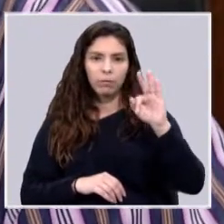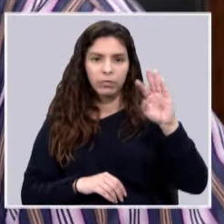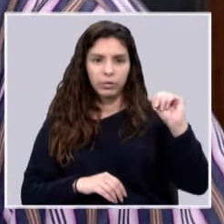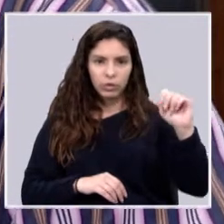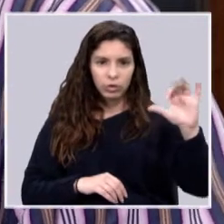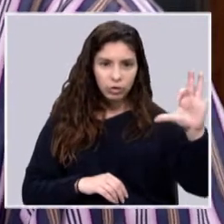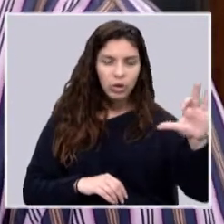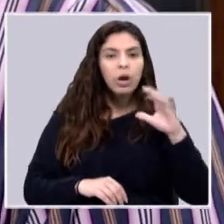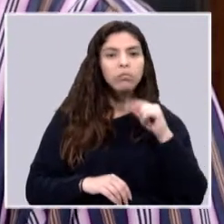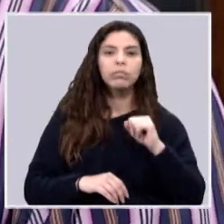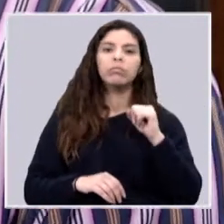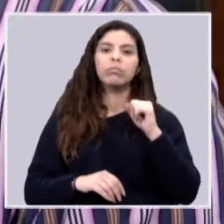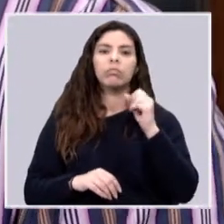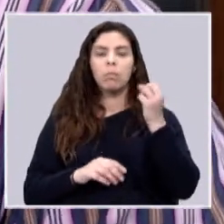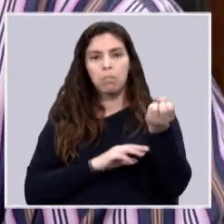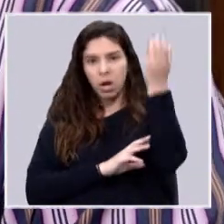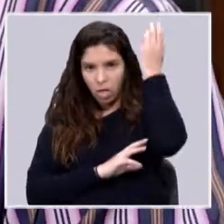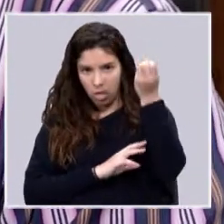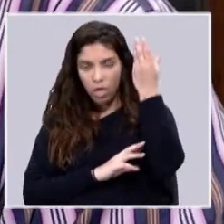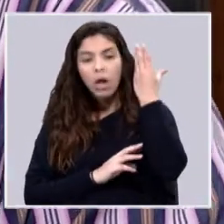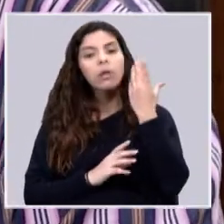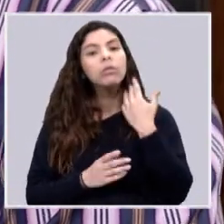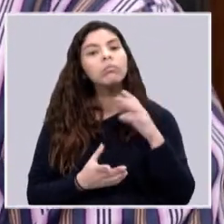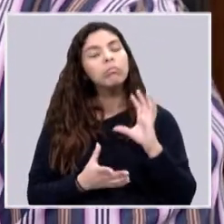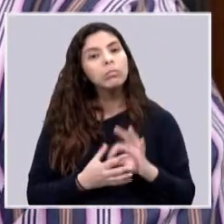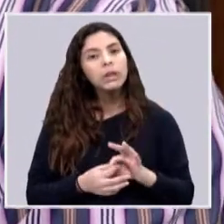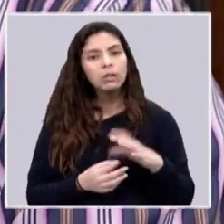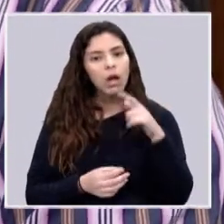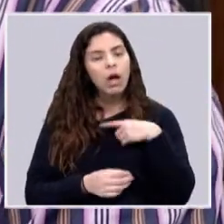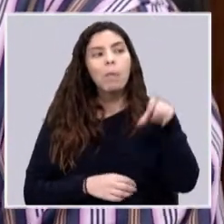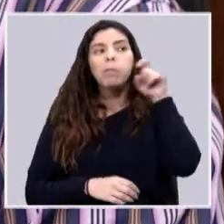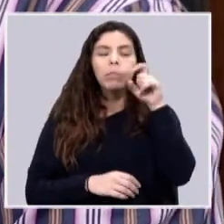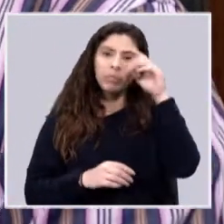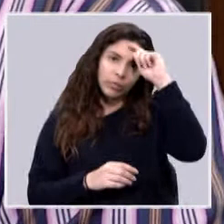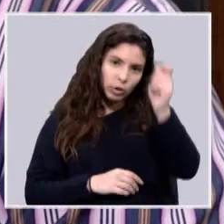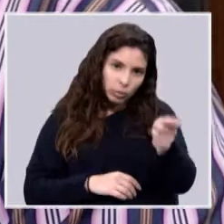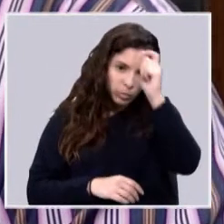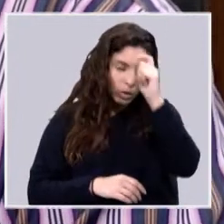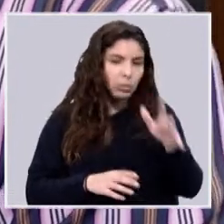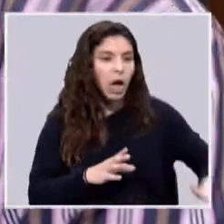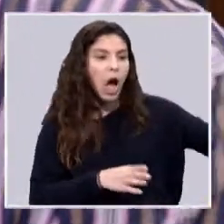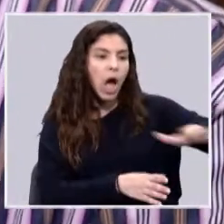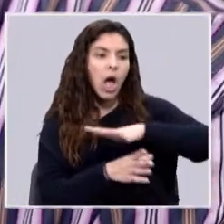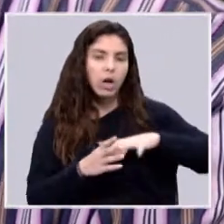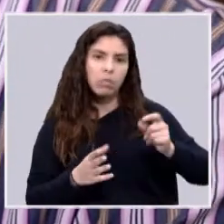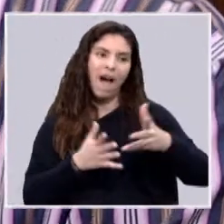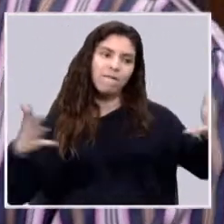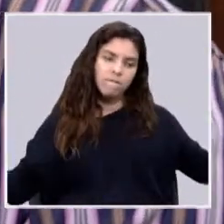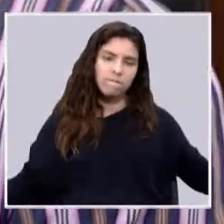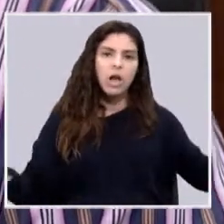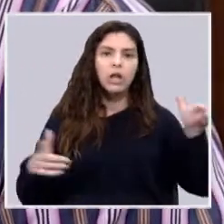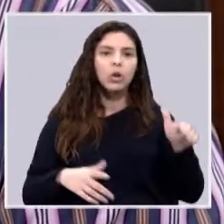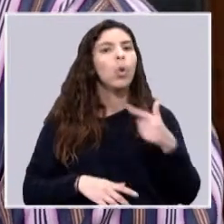orcas, etc. Aí, e com o devido respeito para os meus colegas que trabalham nesta área e que trabalham com mamíferos